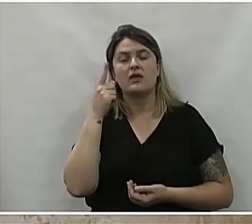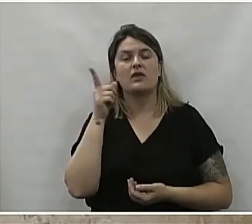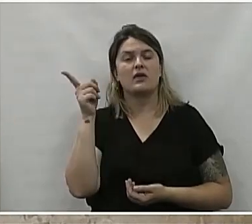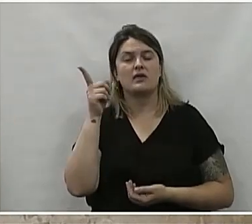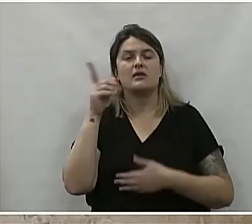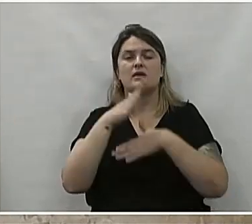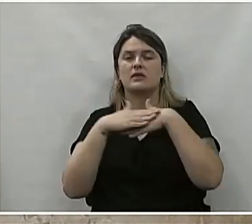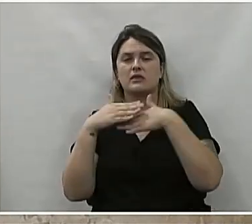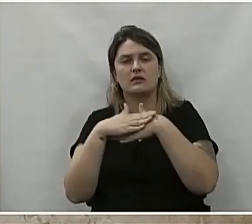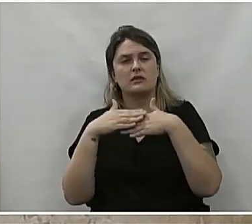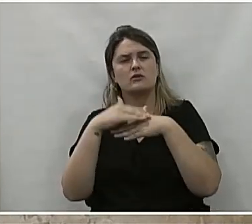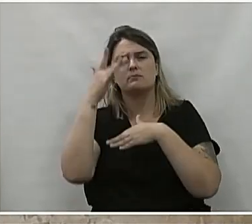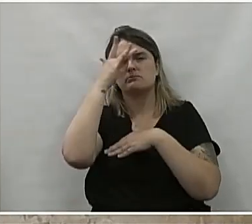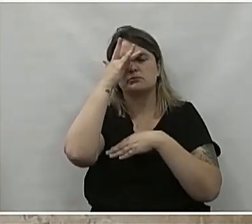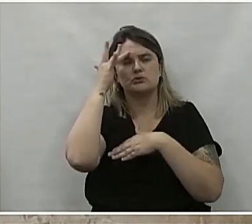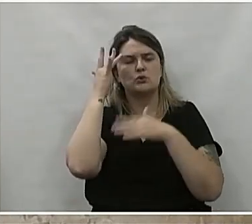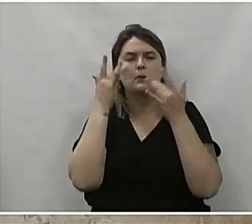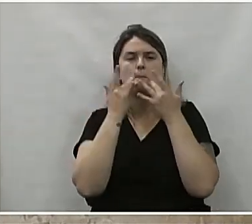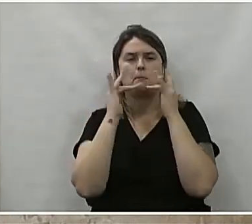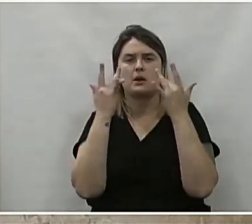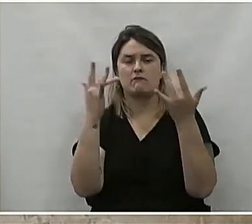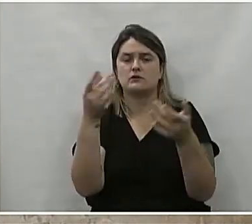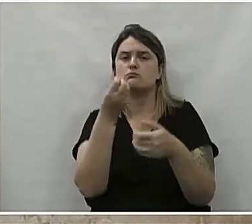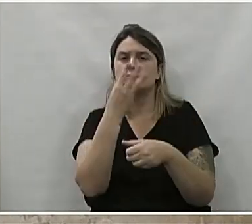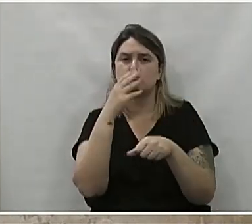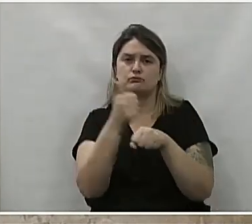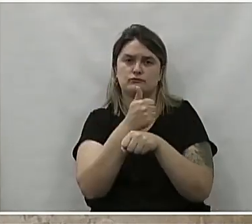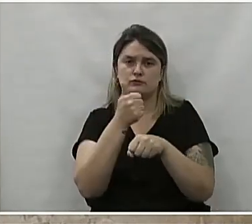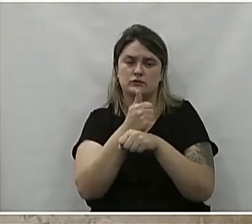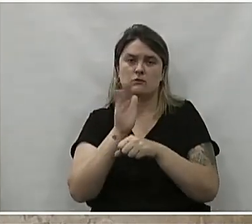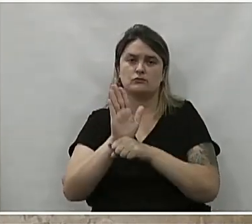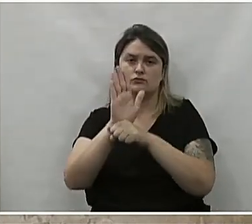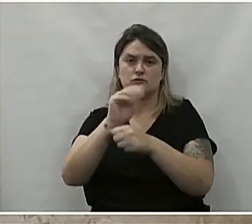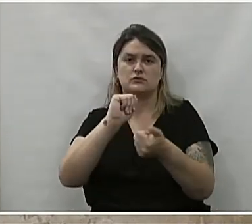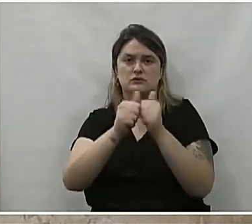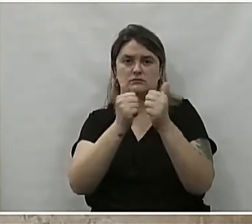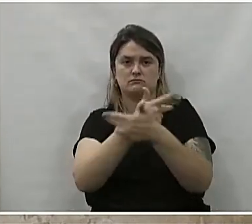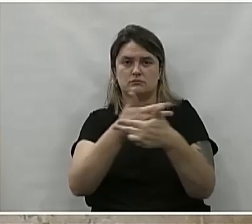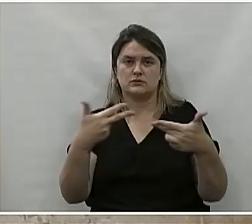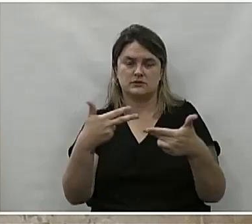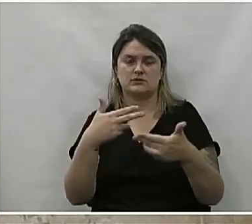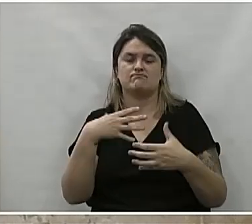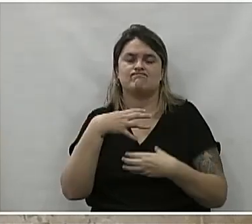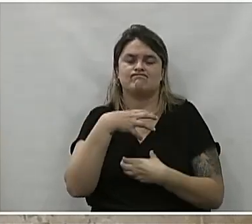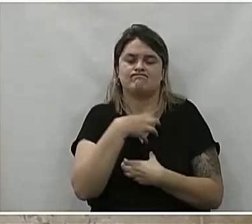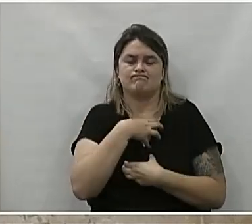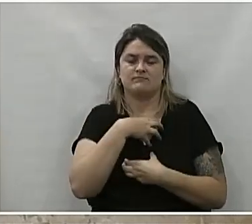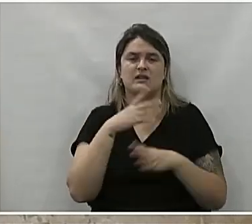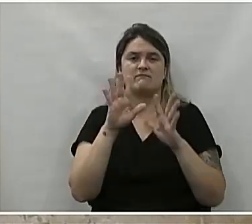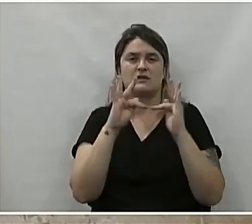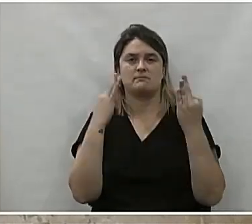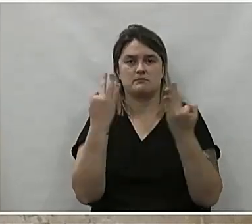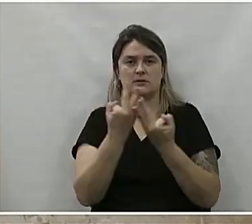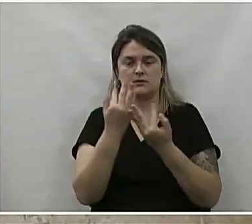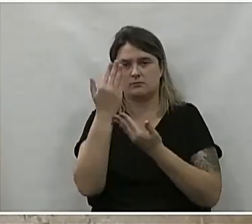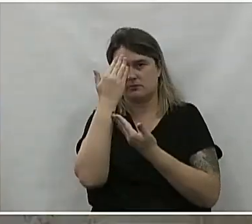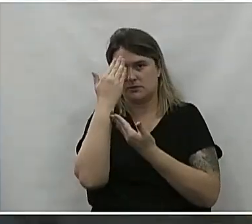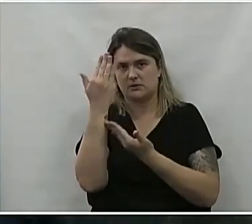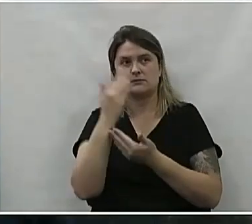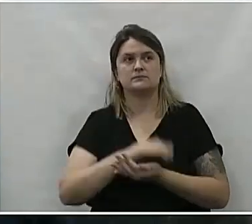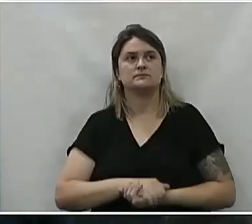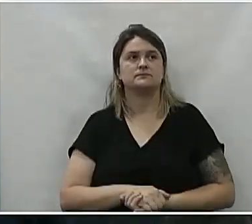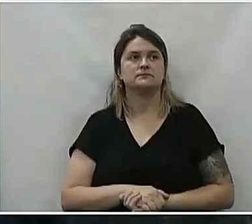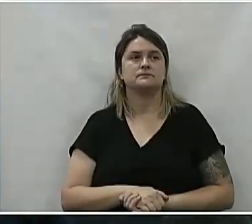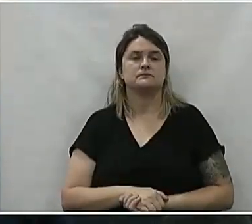ele realmente De fato Contribuiu Para o nosso esporte Local Fica aqui também Meus sentimentos Para toda a família Muito obrigado